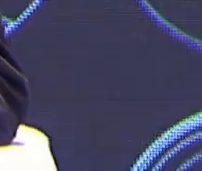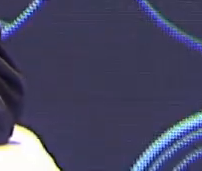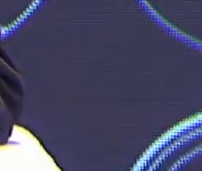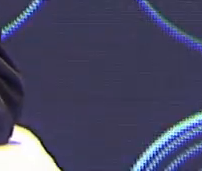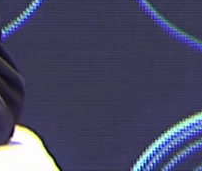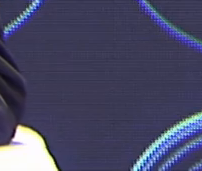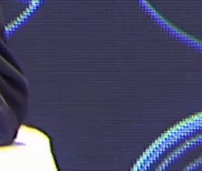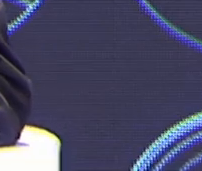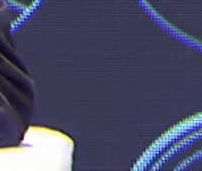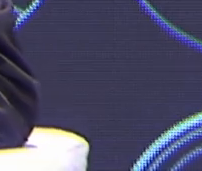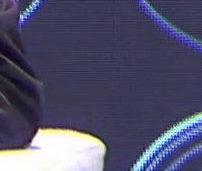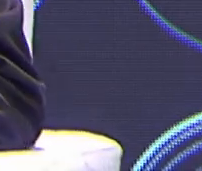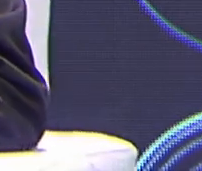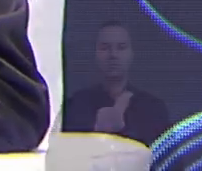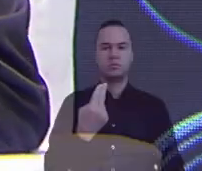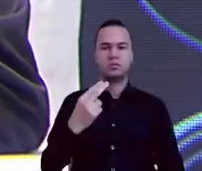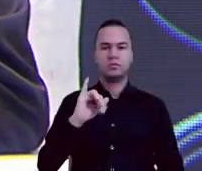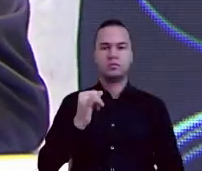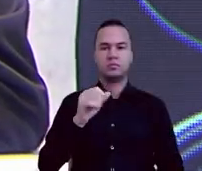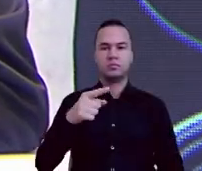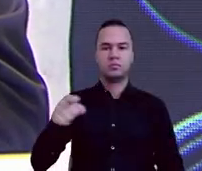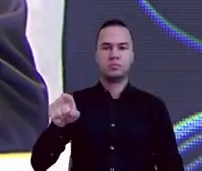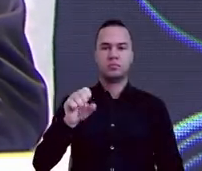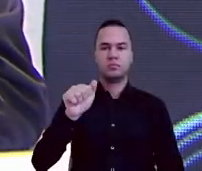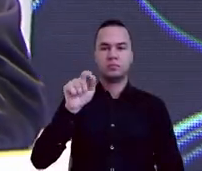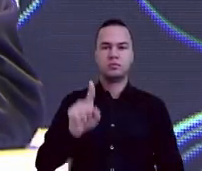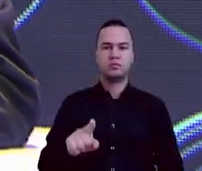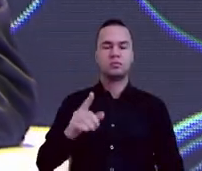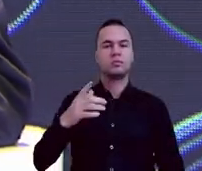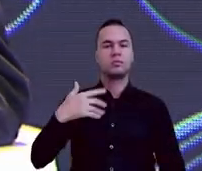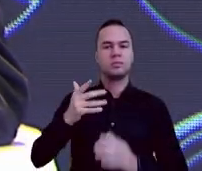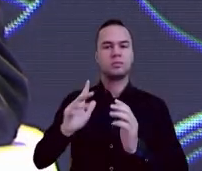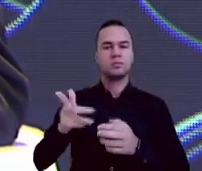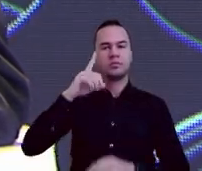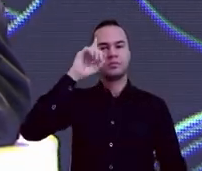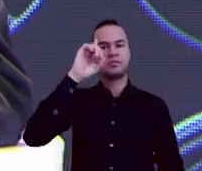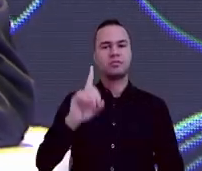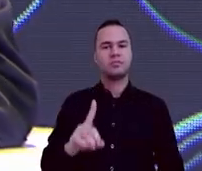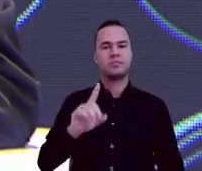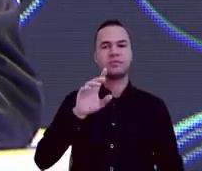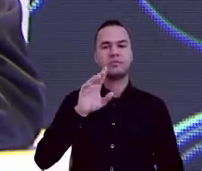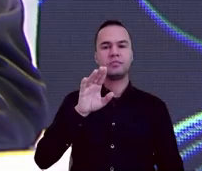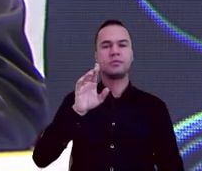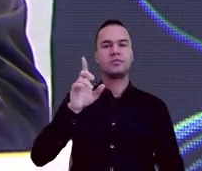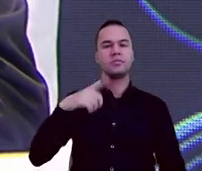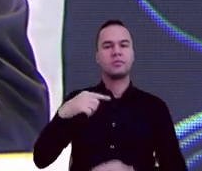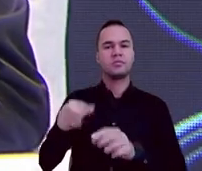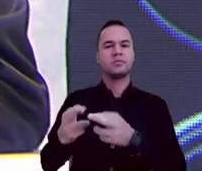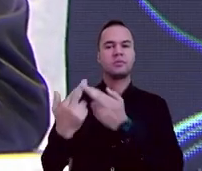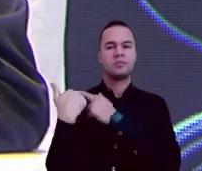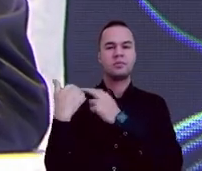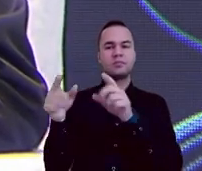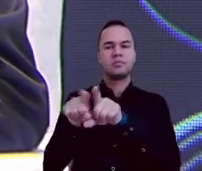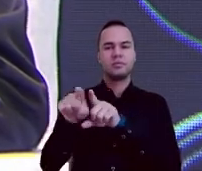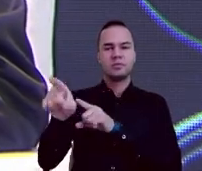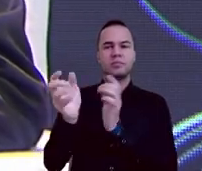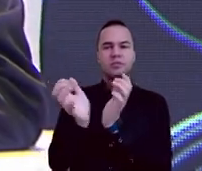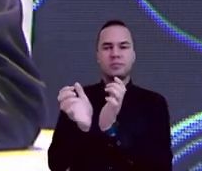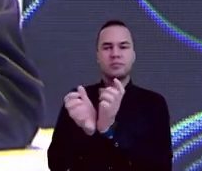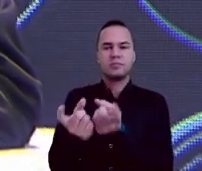eu sou diretor executivo do BTG pactual Red de Vento pelo time de Capital privado